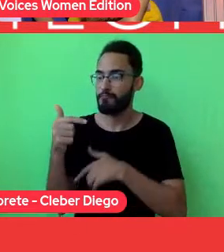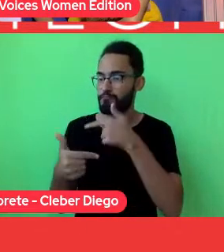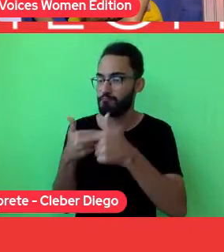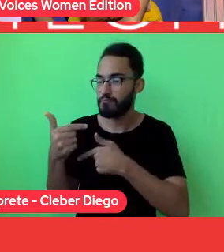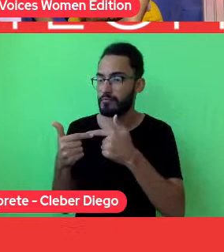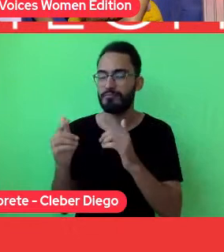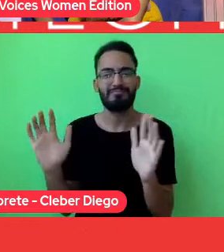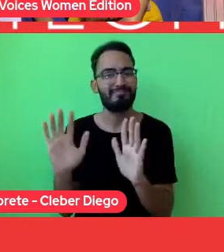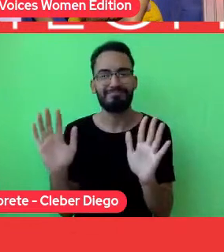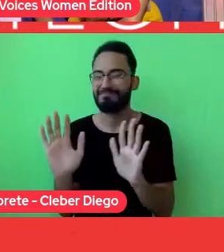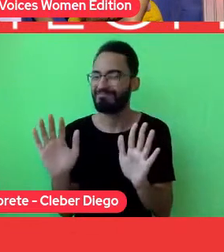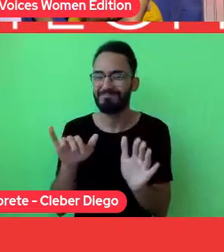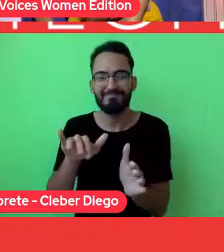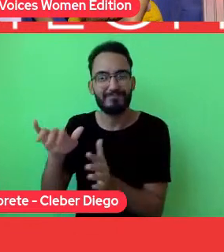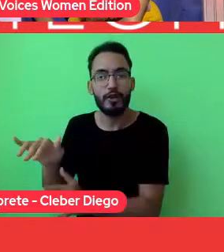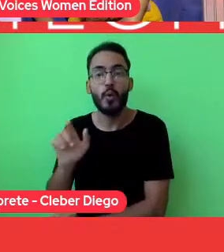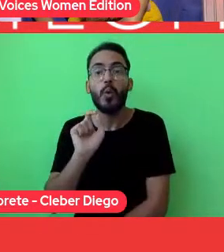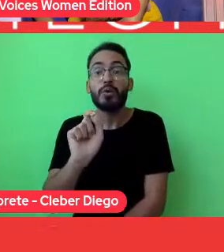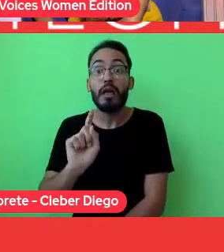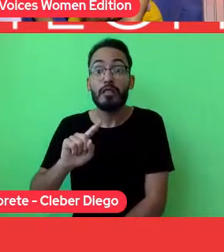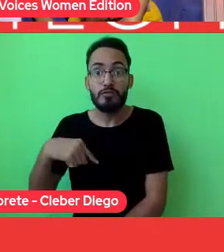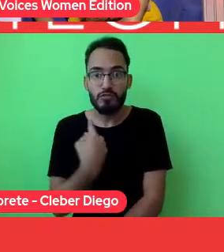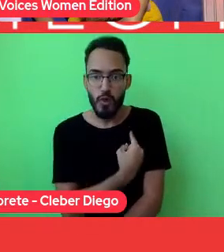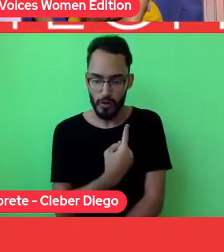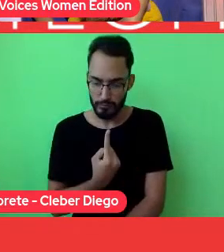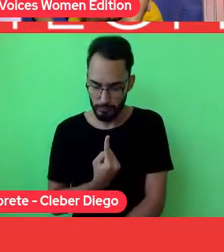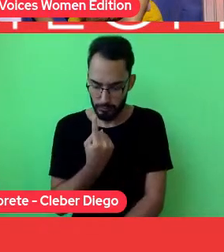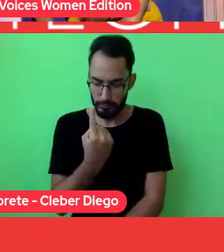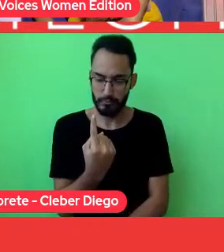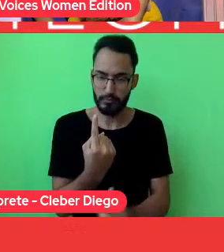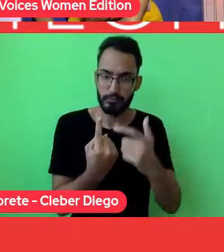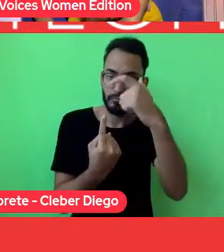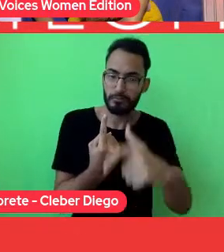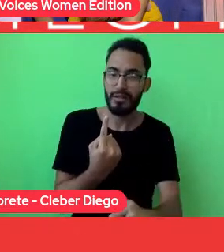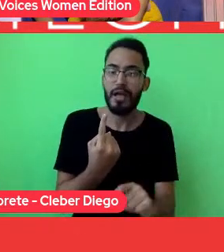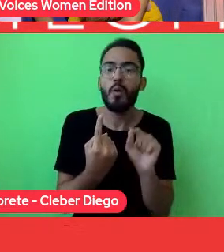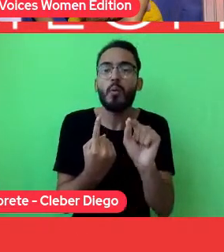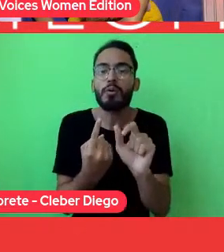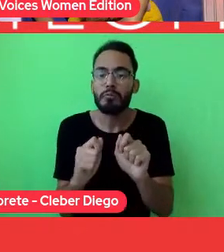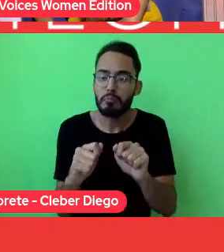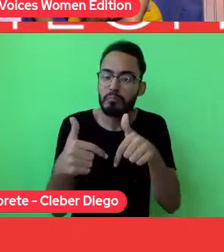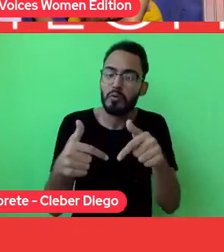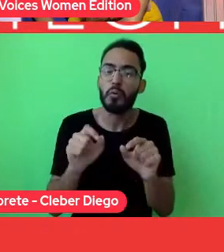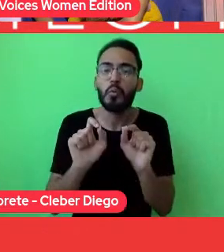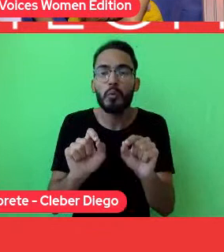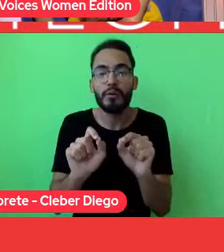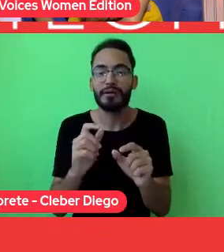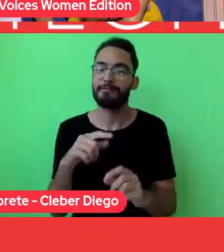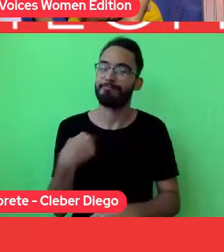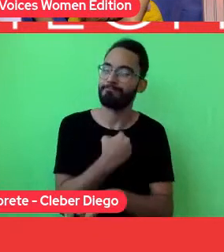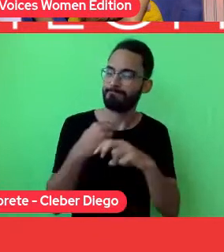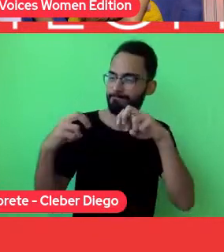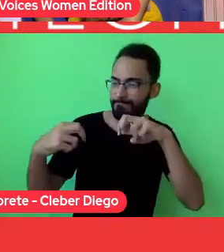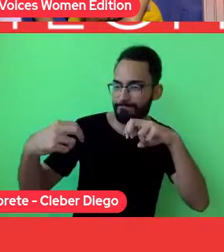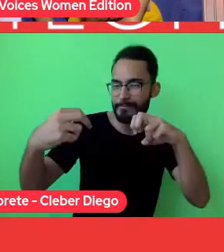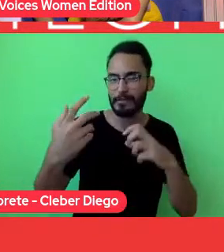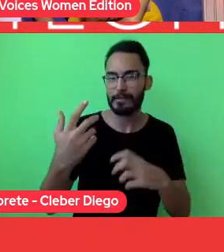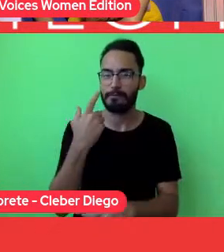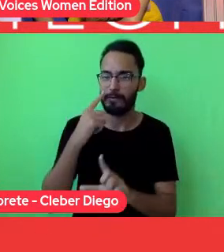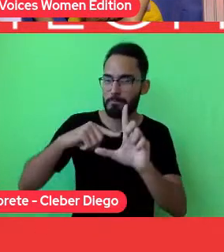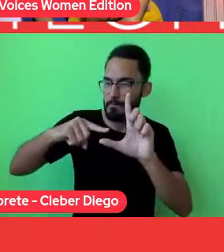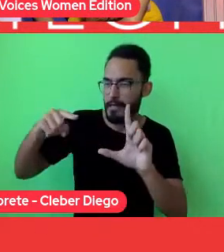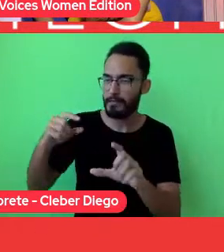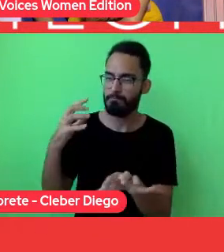é: o que a gente está fazendo? Quais são os nossos números aqui na nossa unidade? Né? E a gente sentou, levantou número,